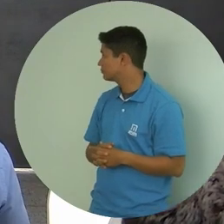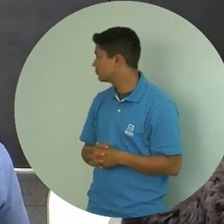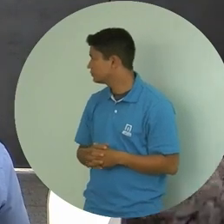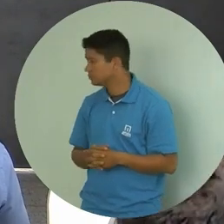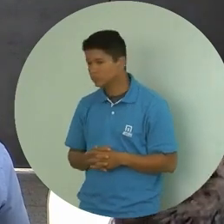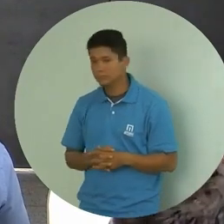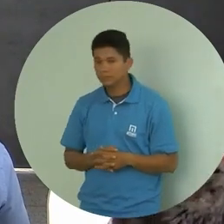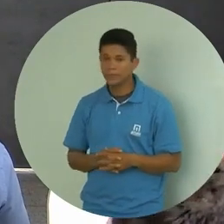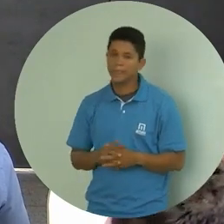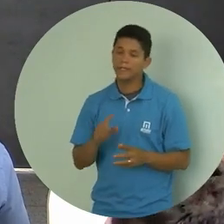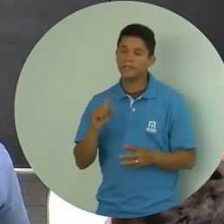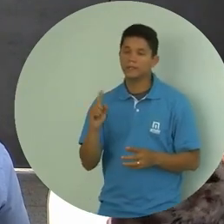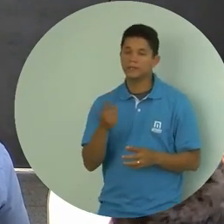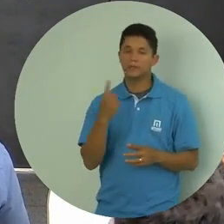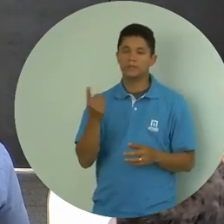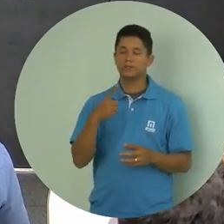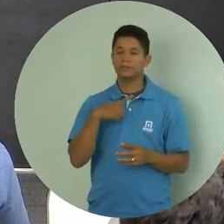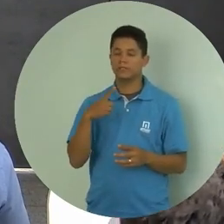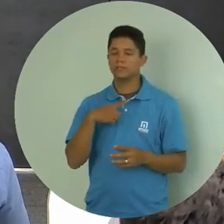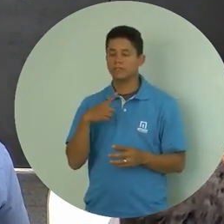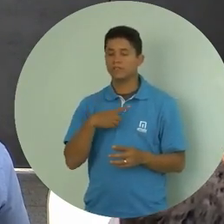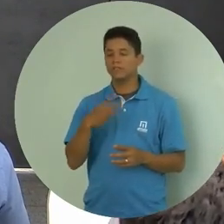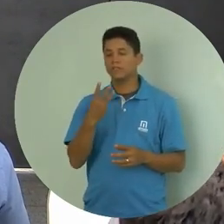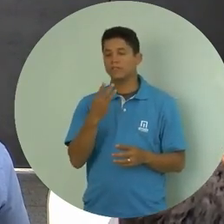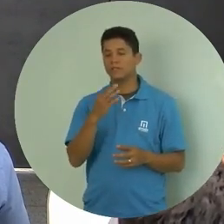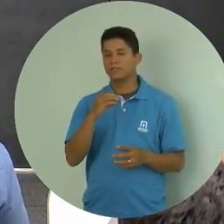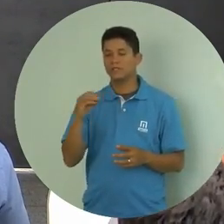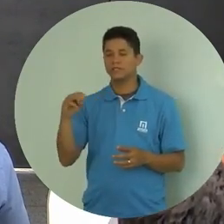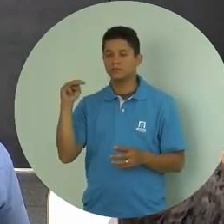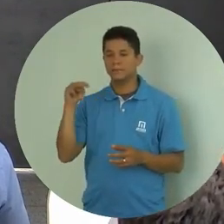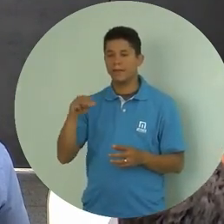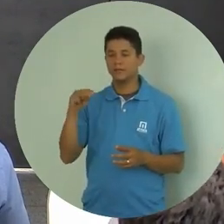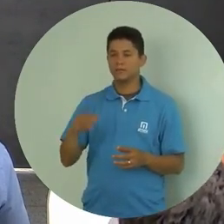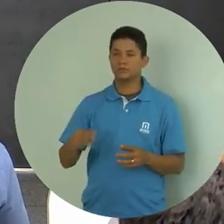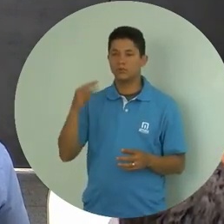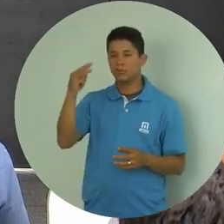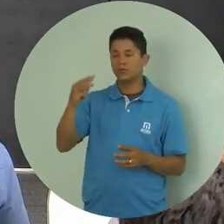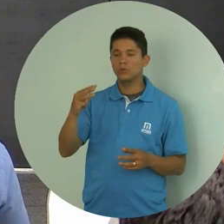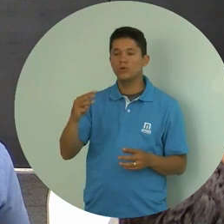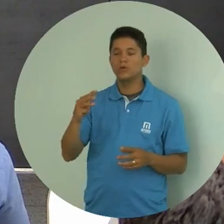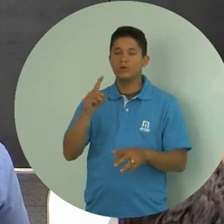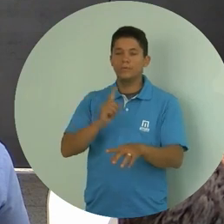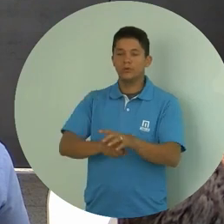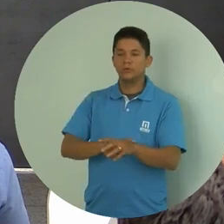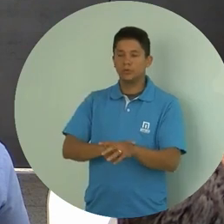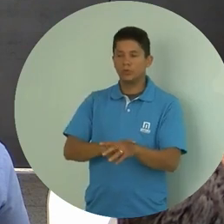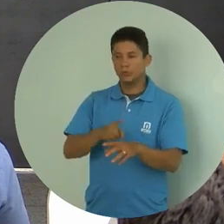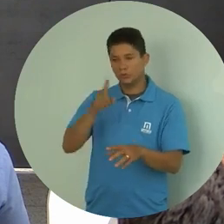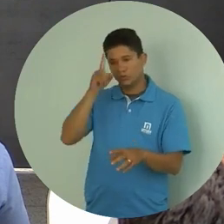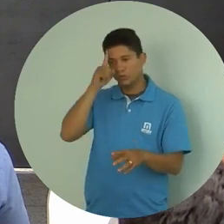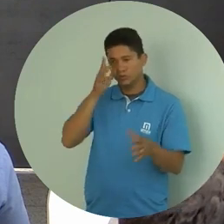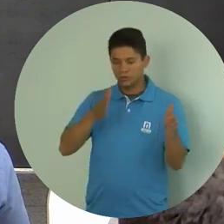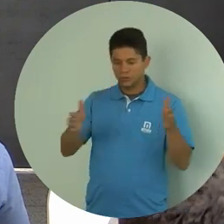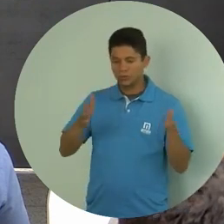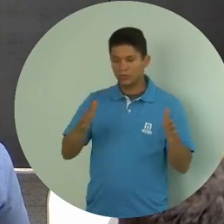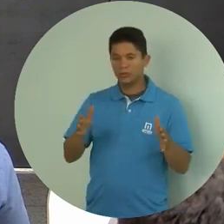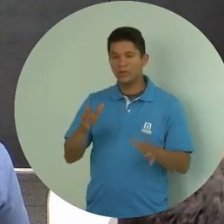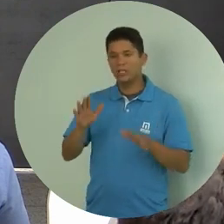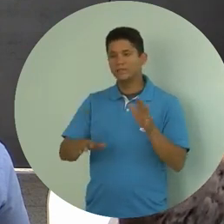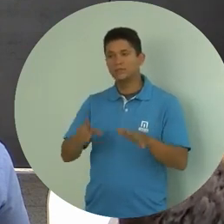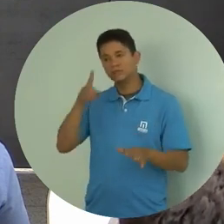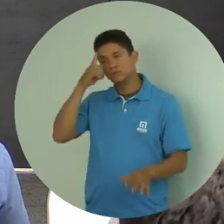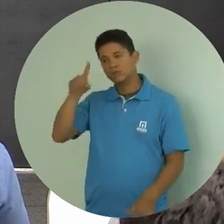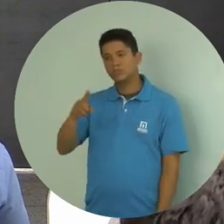a gente tinha 300 por turno. A obra rodava em 2 turnos. Então, num dia, chegamos a ter 450, 500 metros